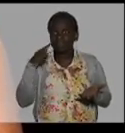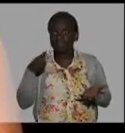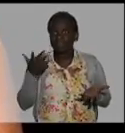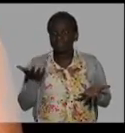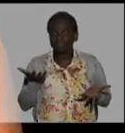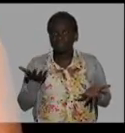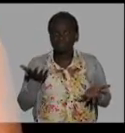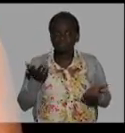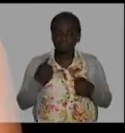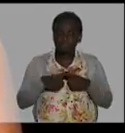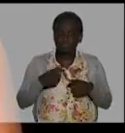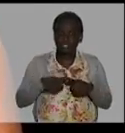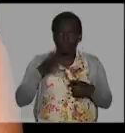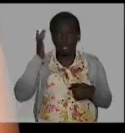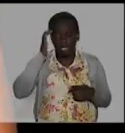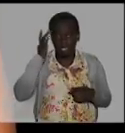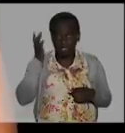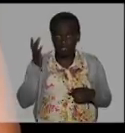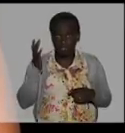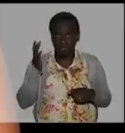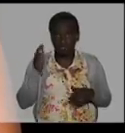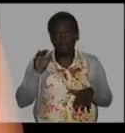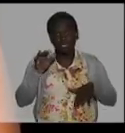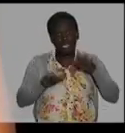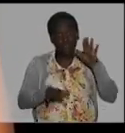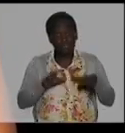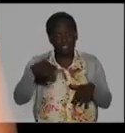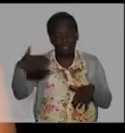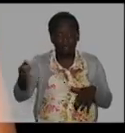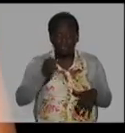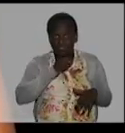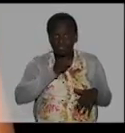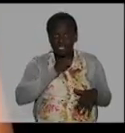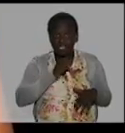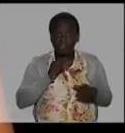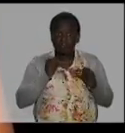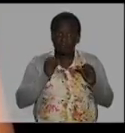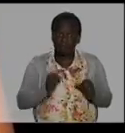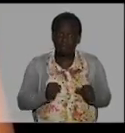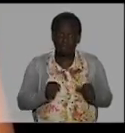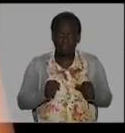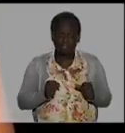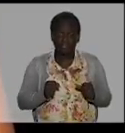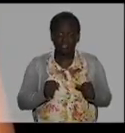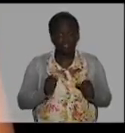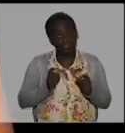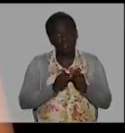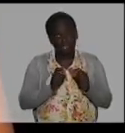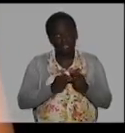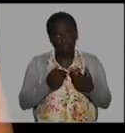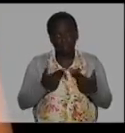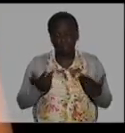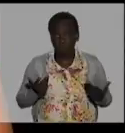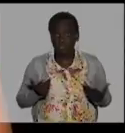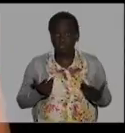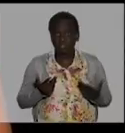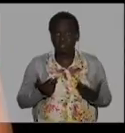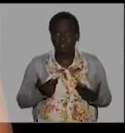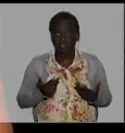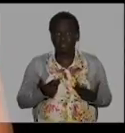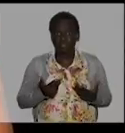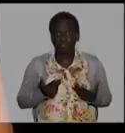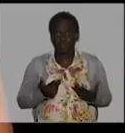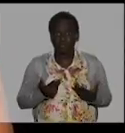sei, eu acho que é um olhar... Talvez quando eu me tornar mais velha, eu vá fazer alguma coisa,